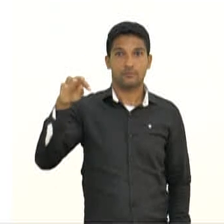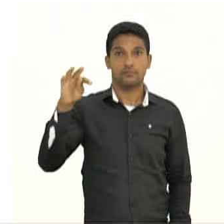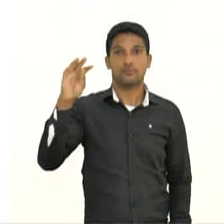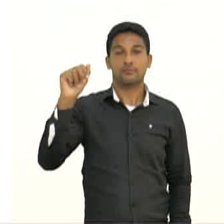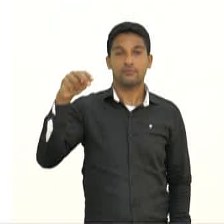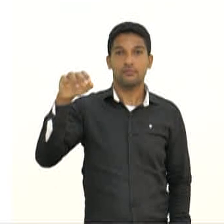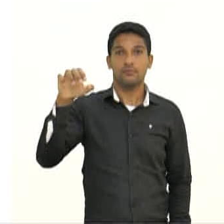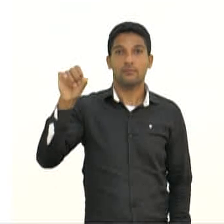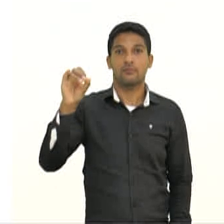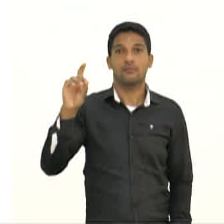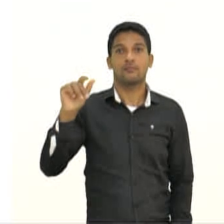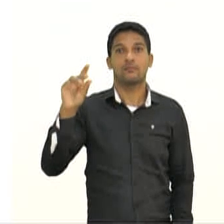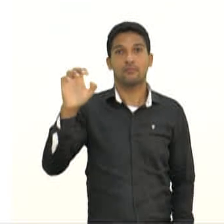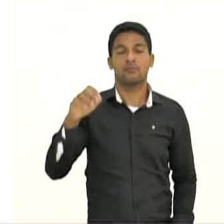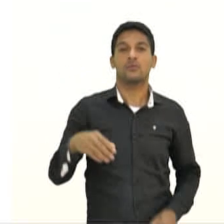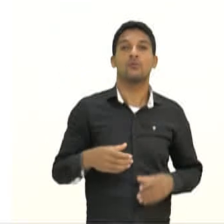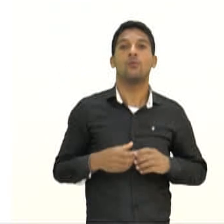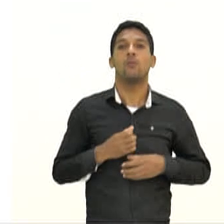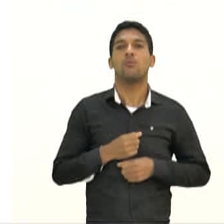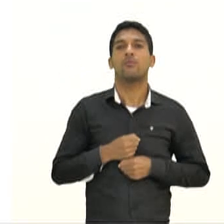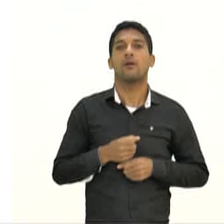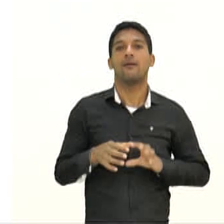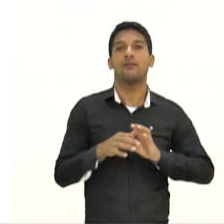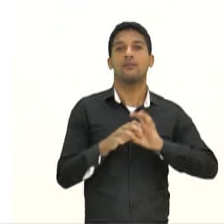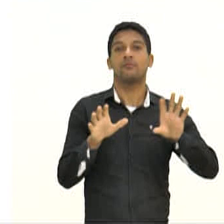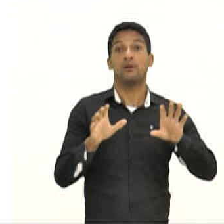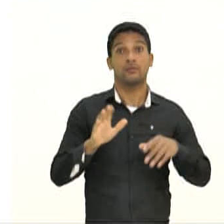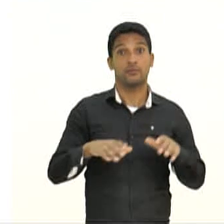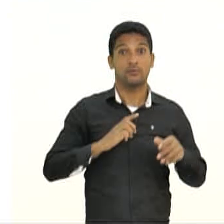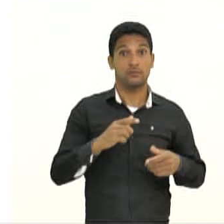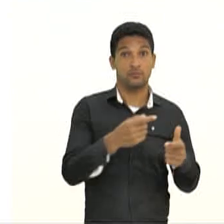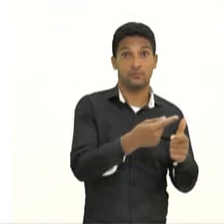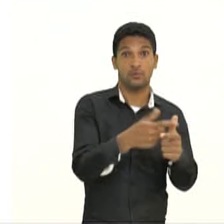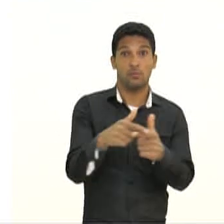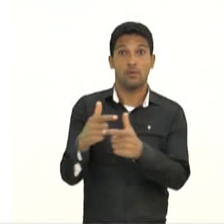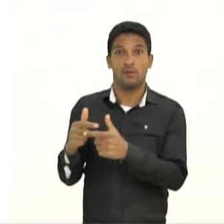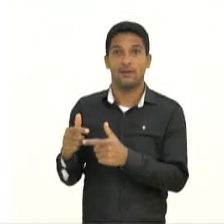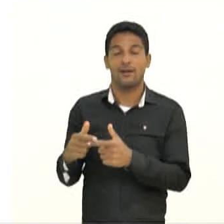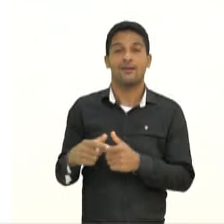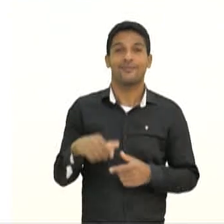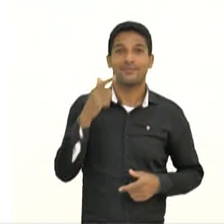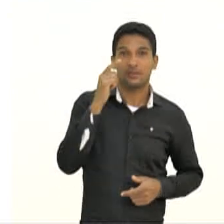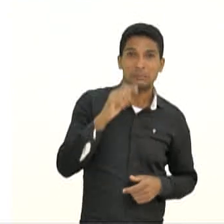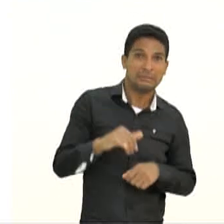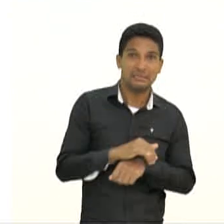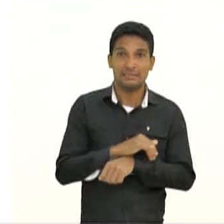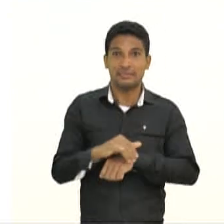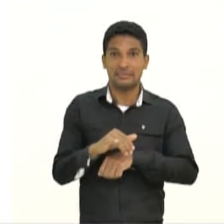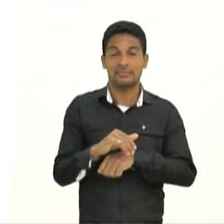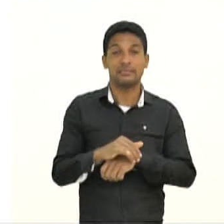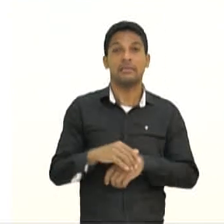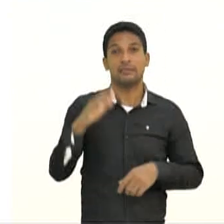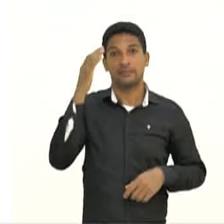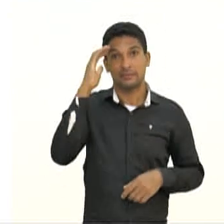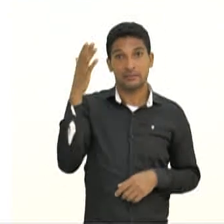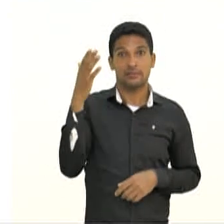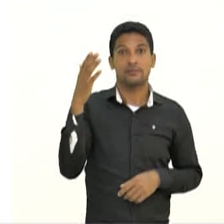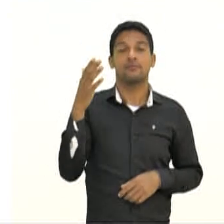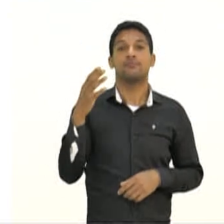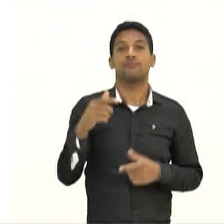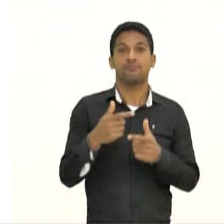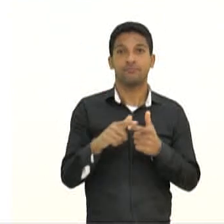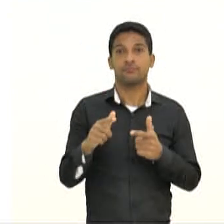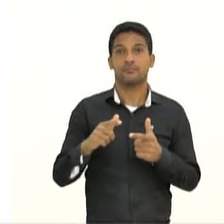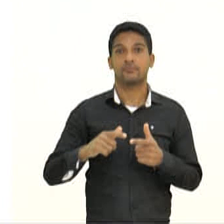problemas, e na exploração intuitiva, quando encontramos as respectivas e possíveis soluções.